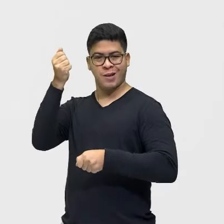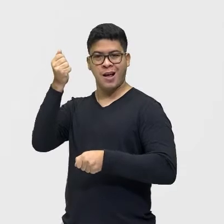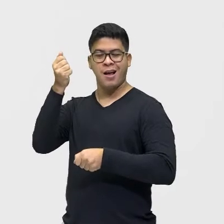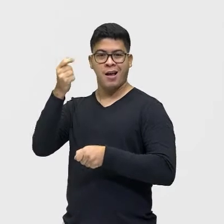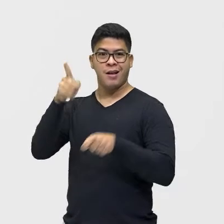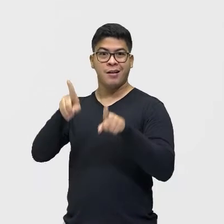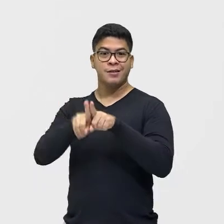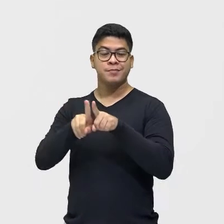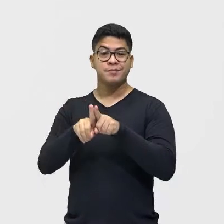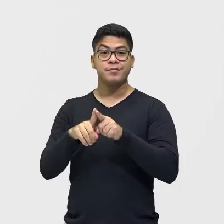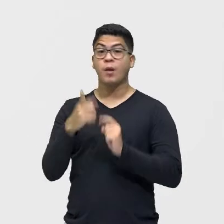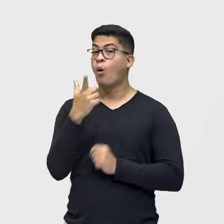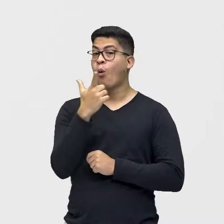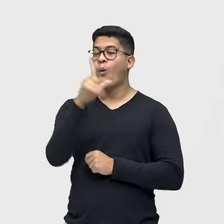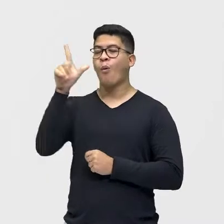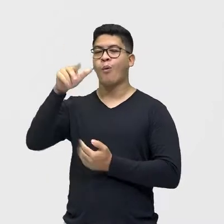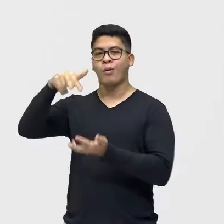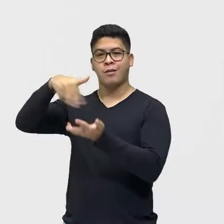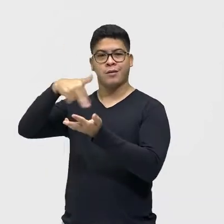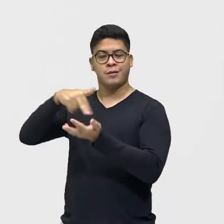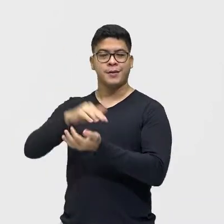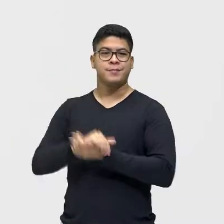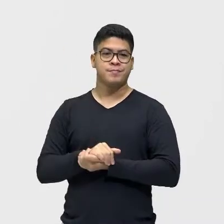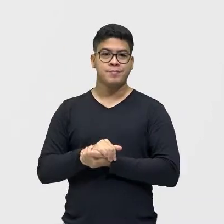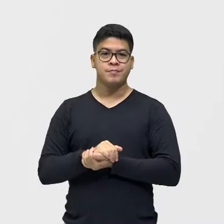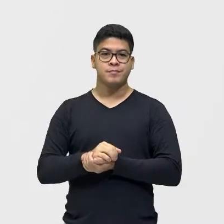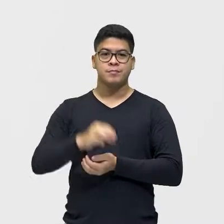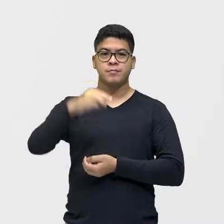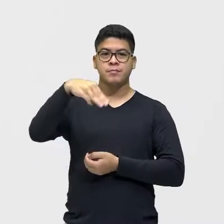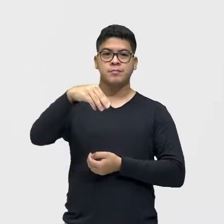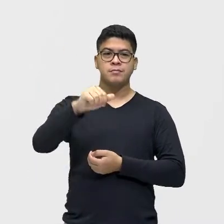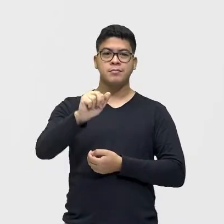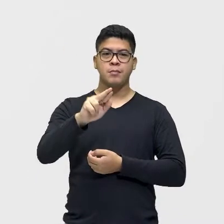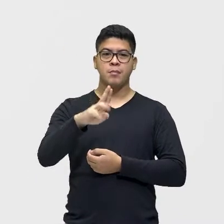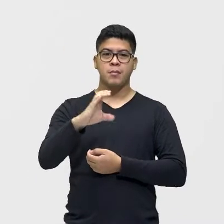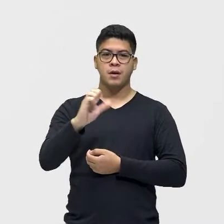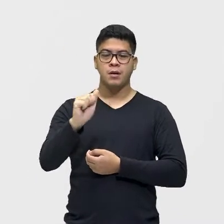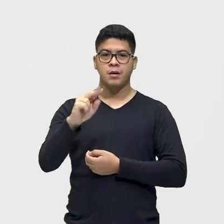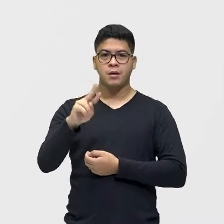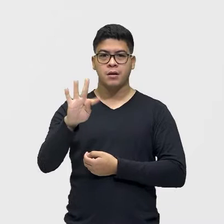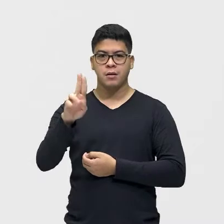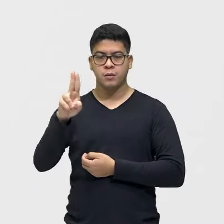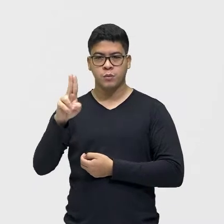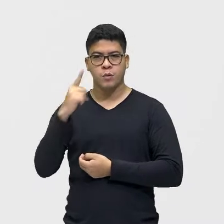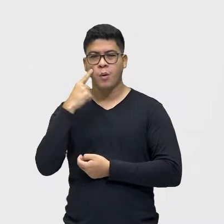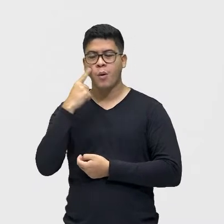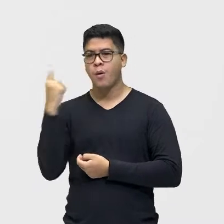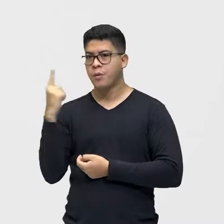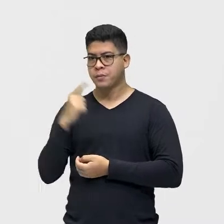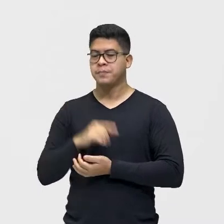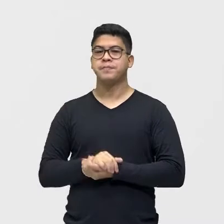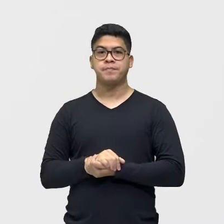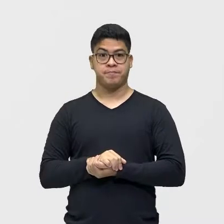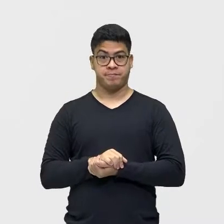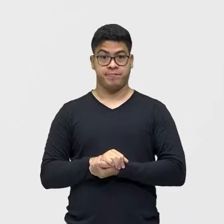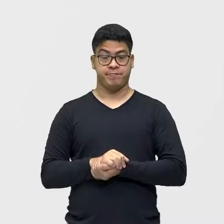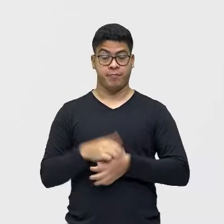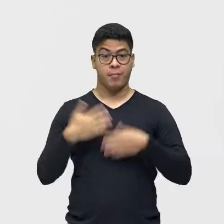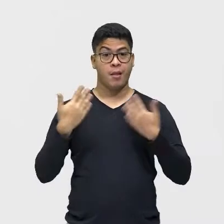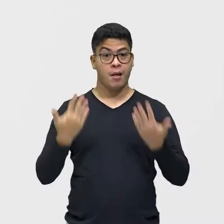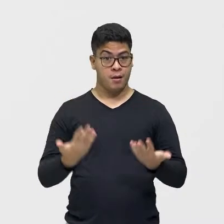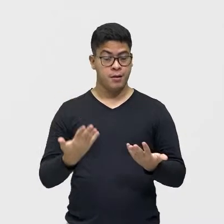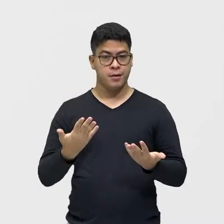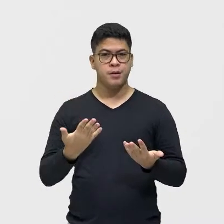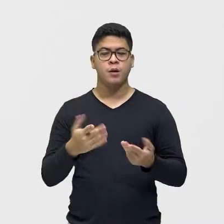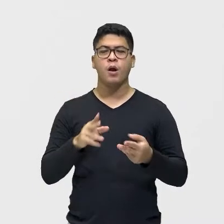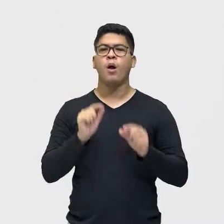o maracatu, que é um ritmo musical com dança típico da região pernambucana. Ela reúne uma